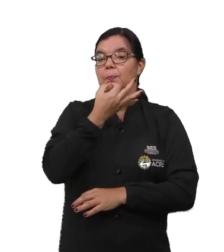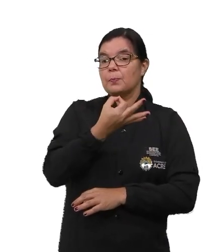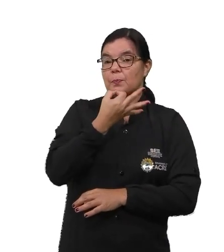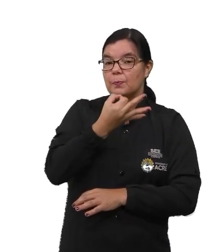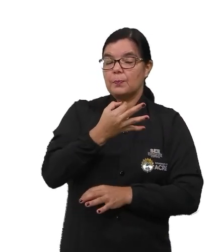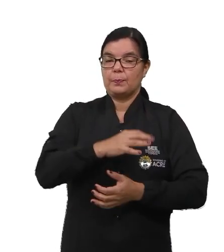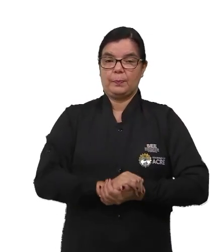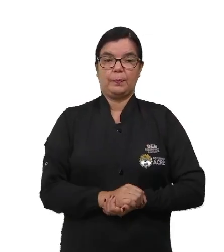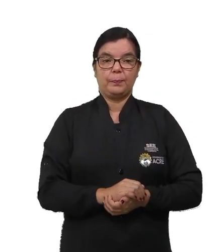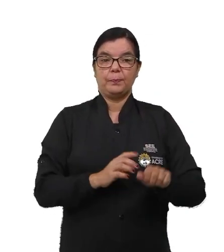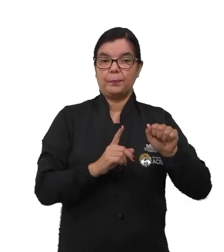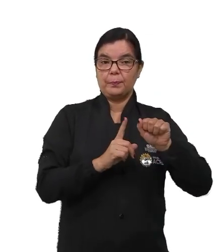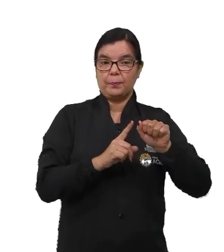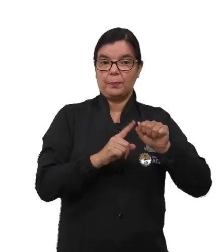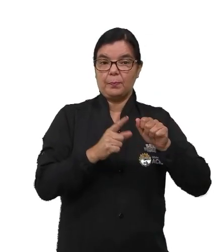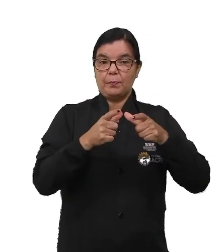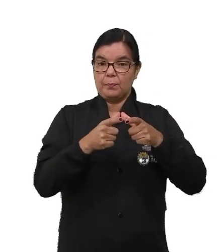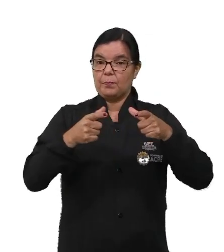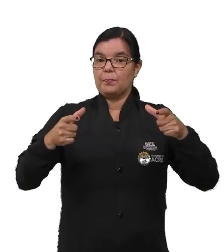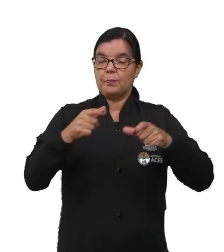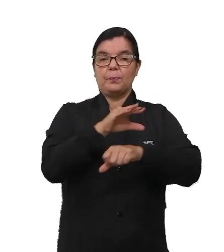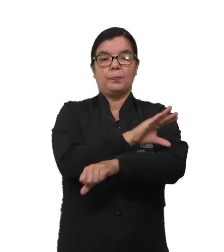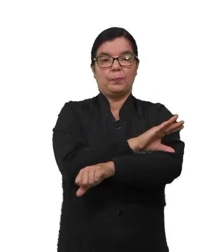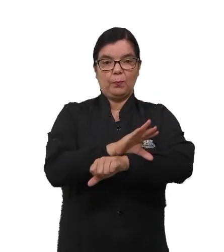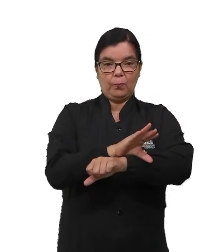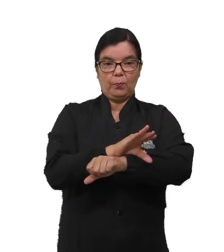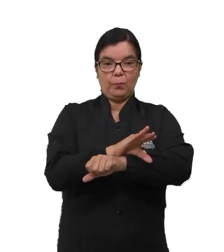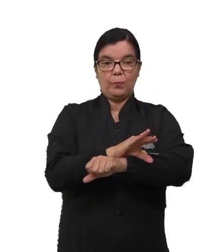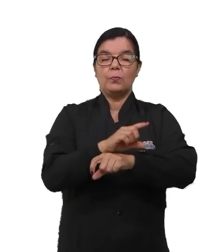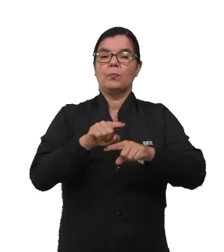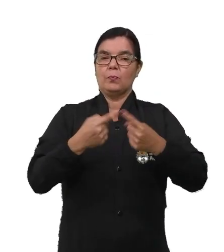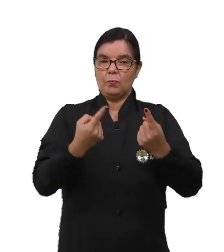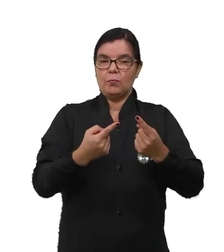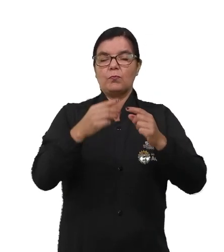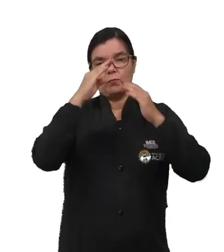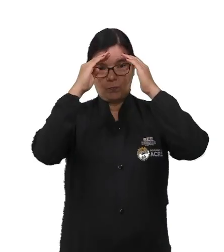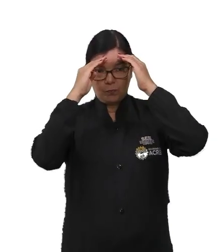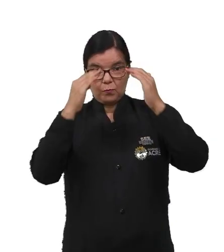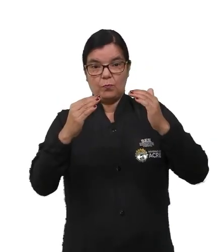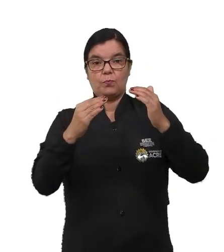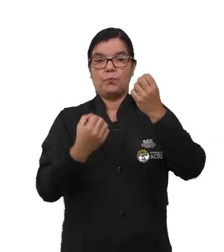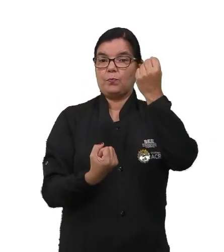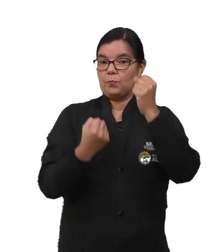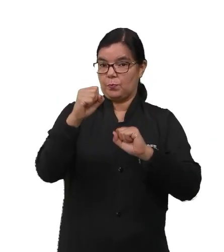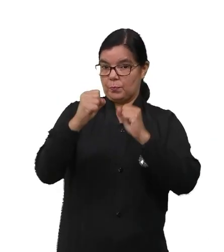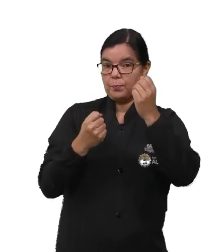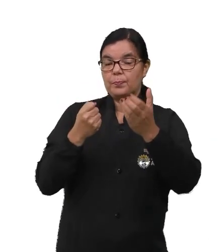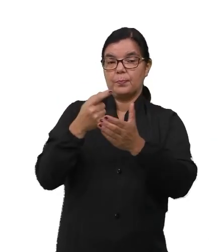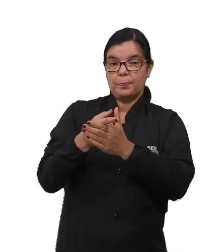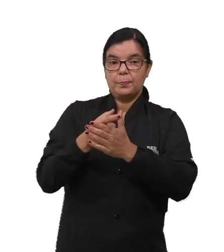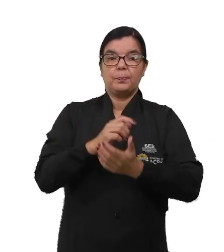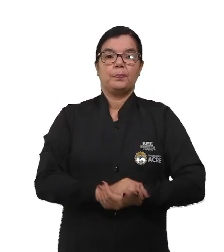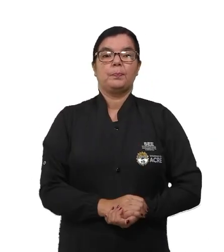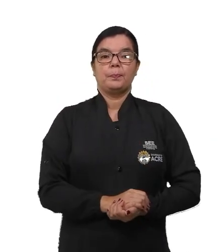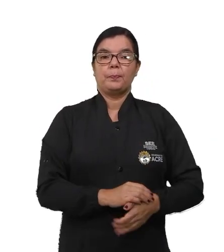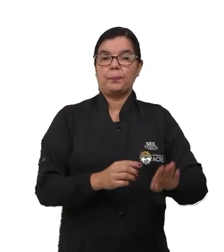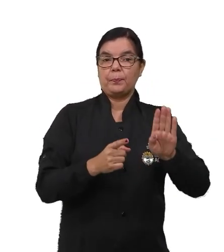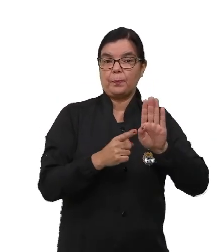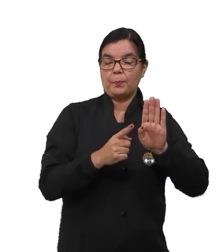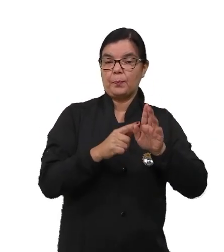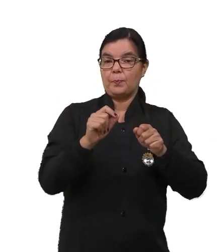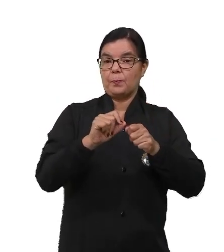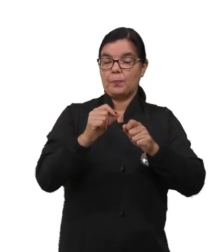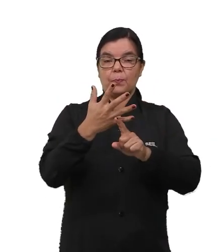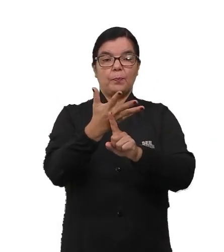criticada? Letra A, a massificação cultural e a submissão à indústria do consumo. B,